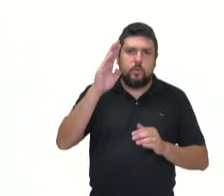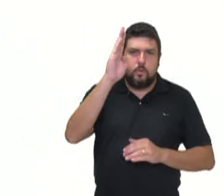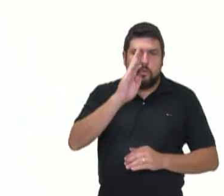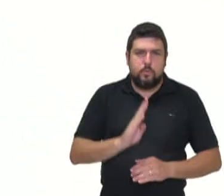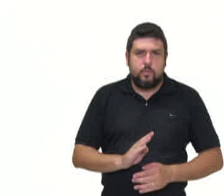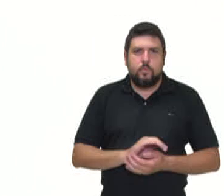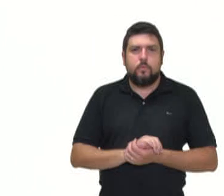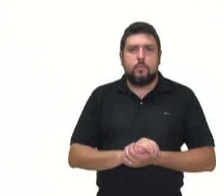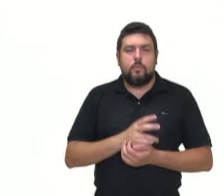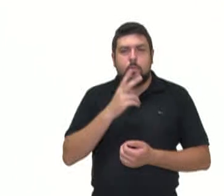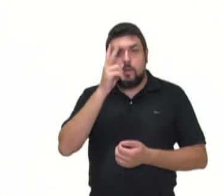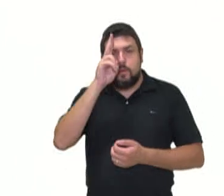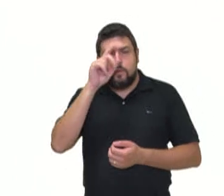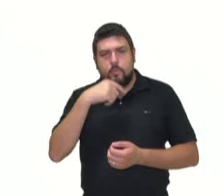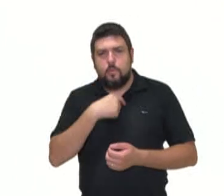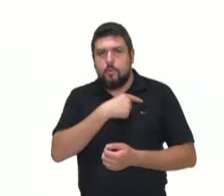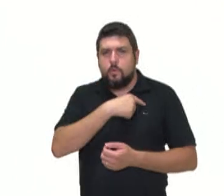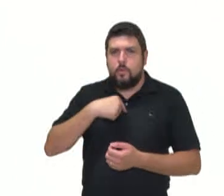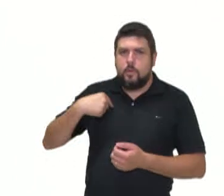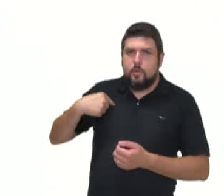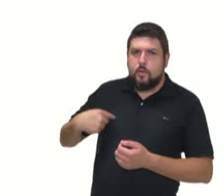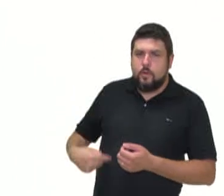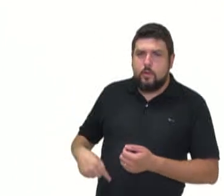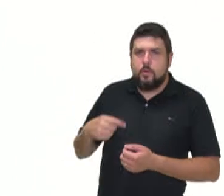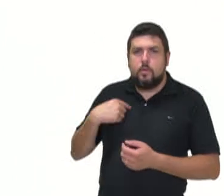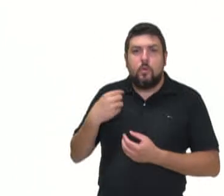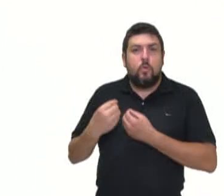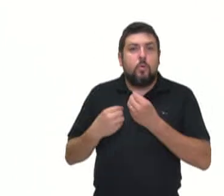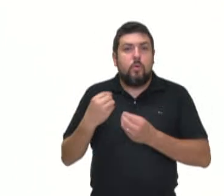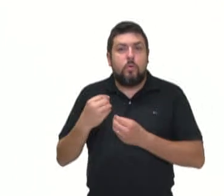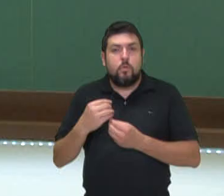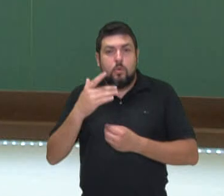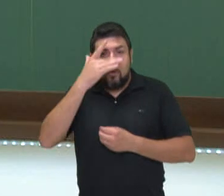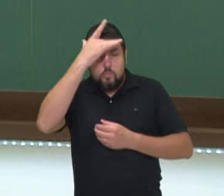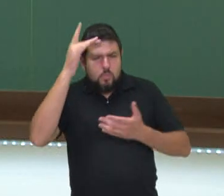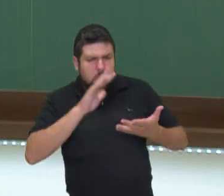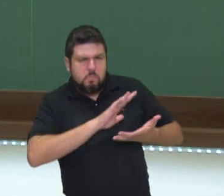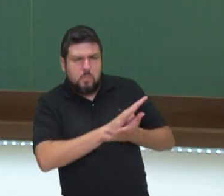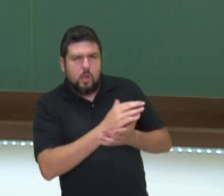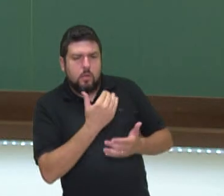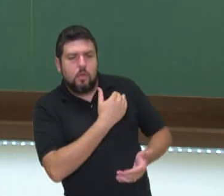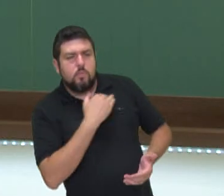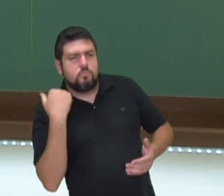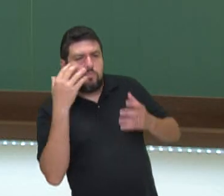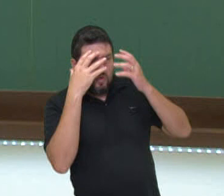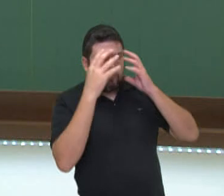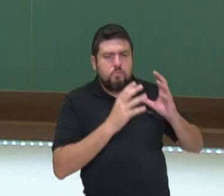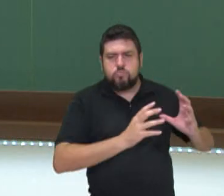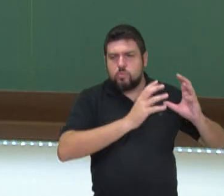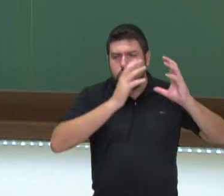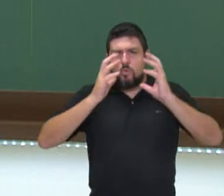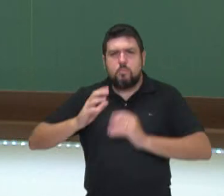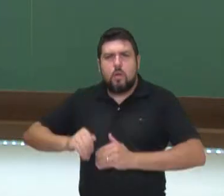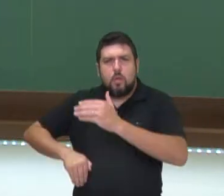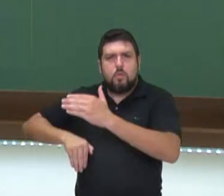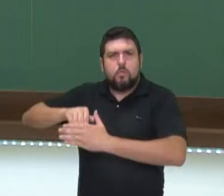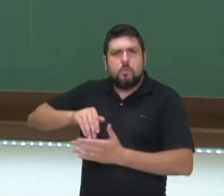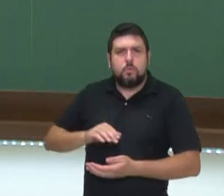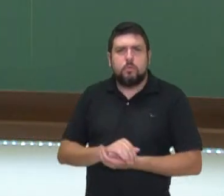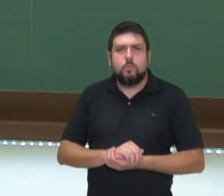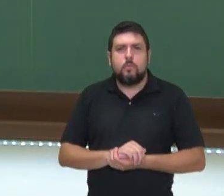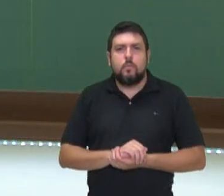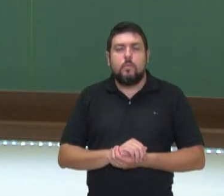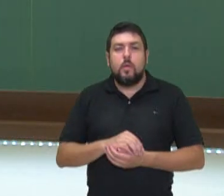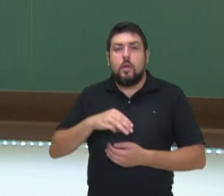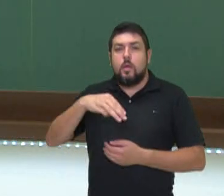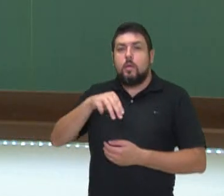que eles, né, cortavam o pescoço das pessoas. E lá na civilização maia, onde quando não ganhava